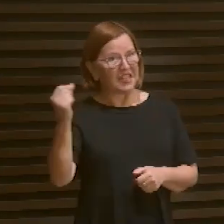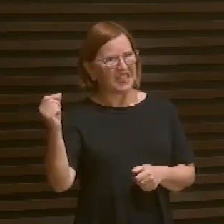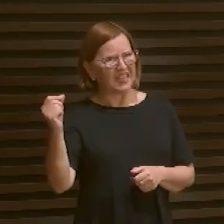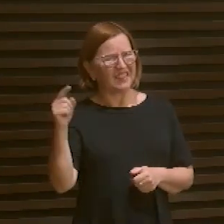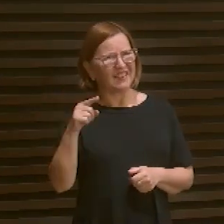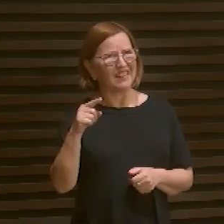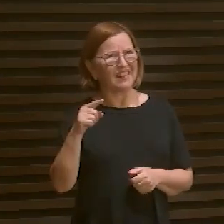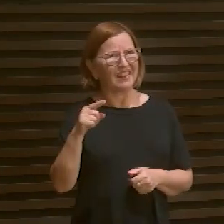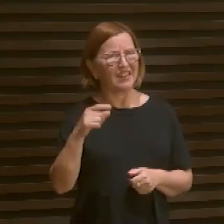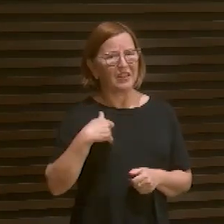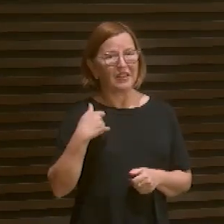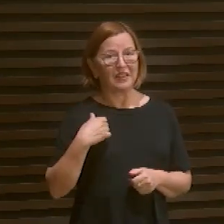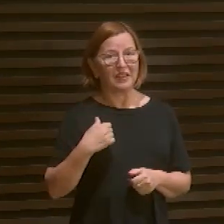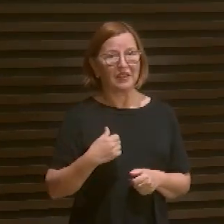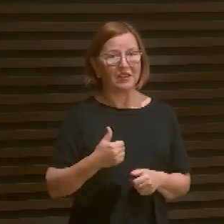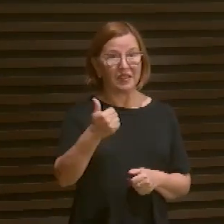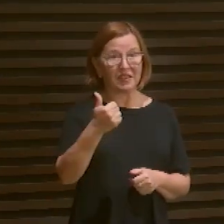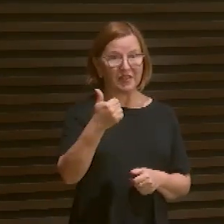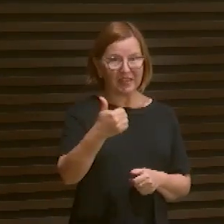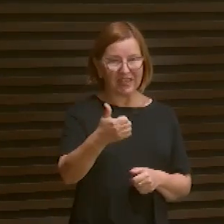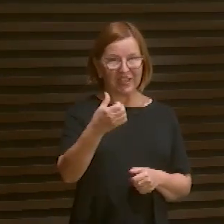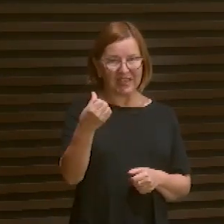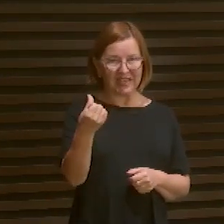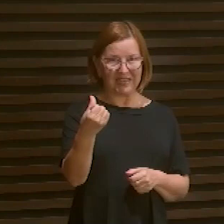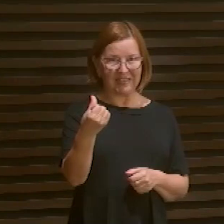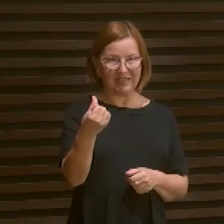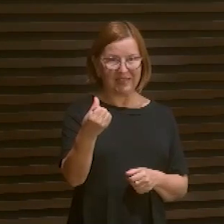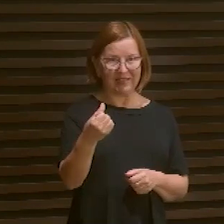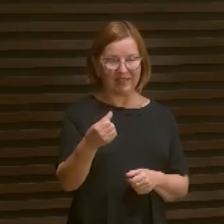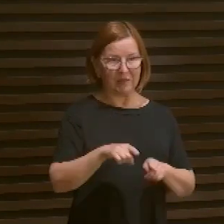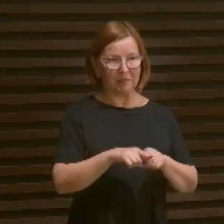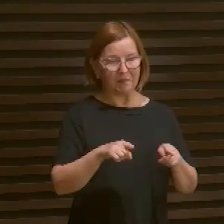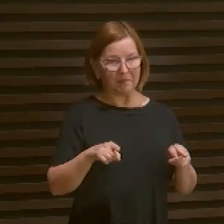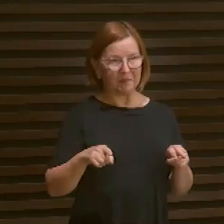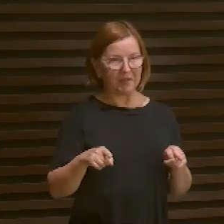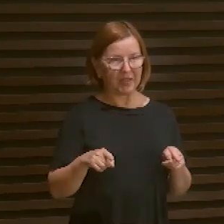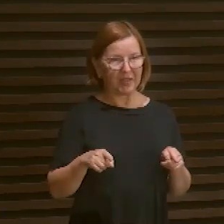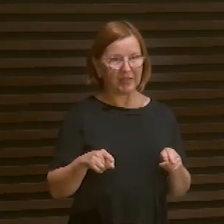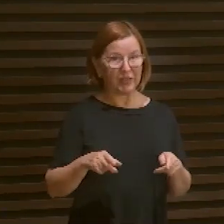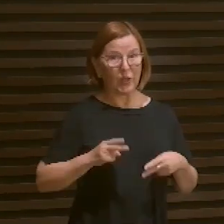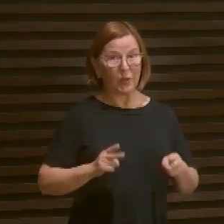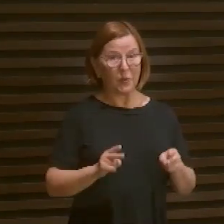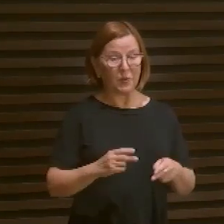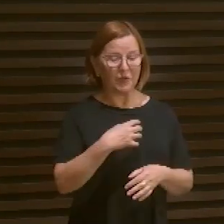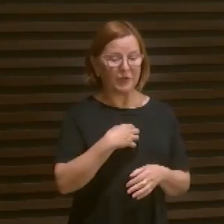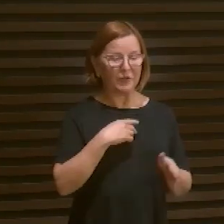16 anos para 17 anos. Mas eu ainda tenho o sotaque.